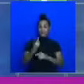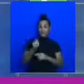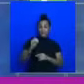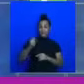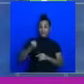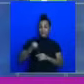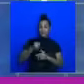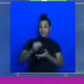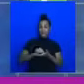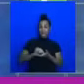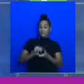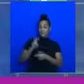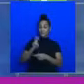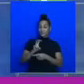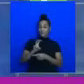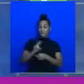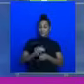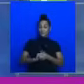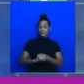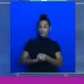10 números, faltam 5.